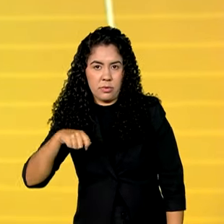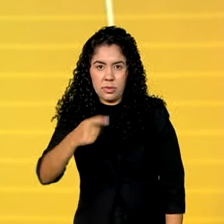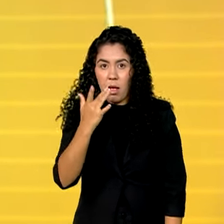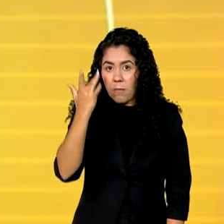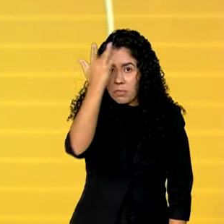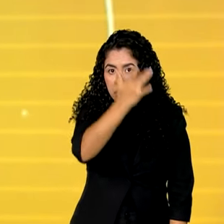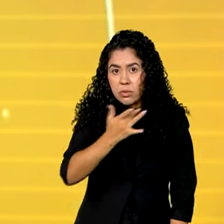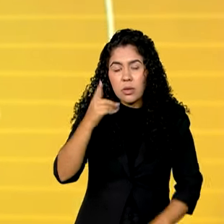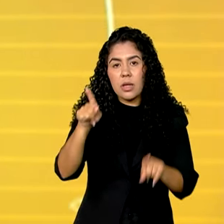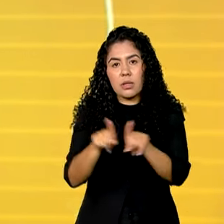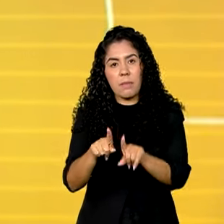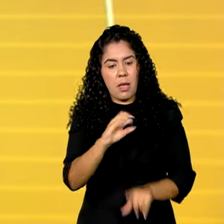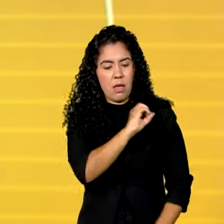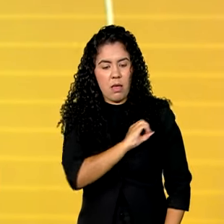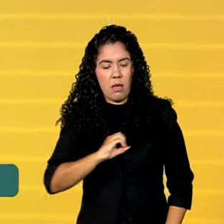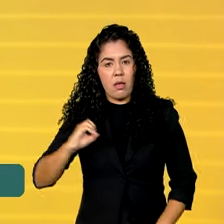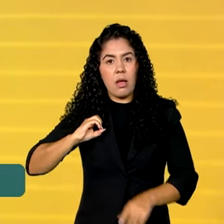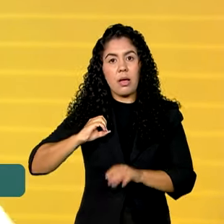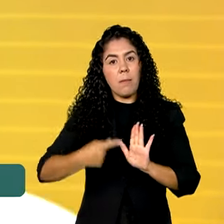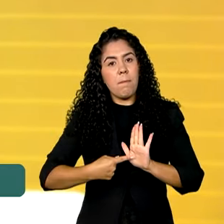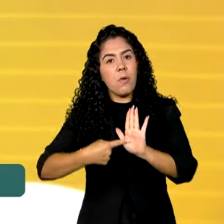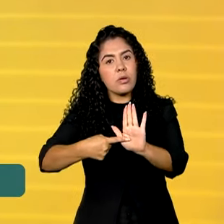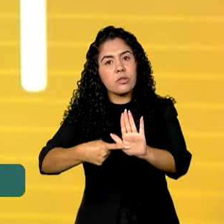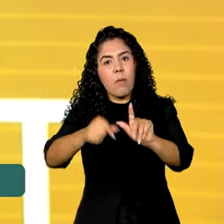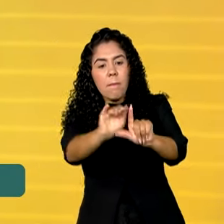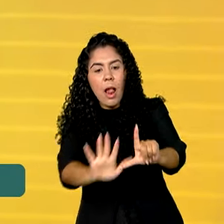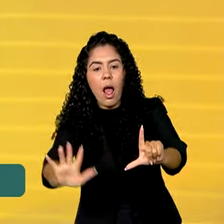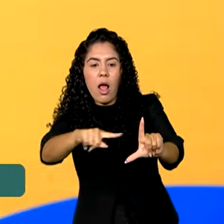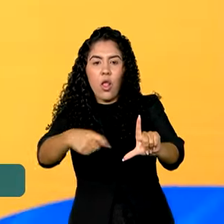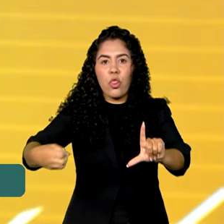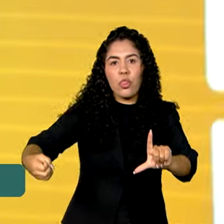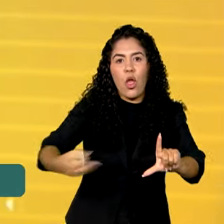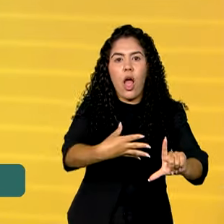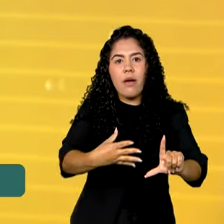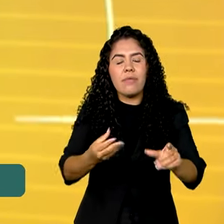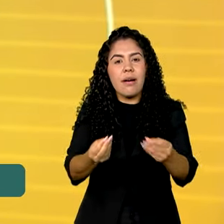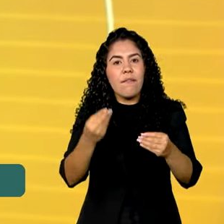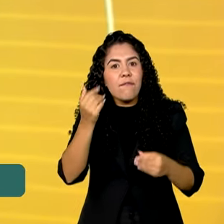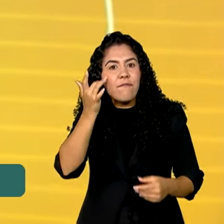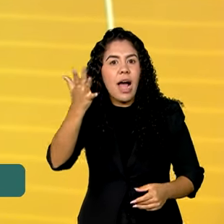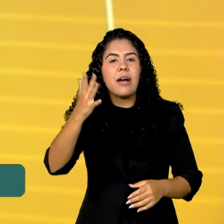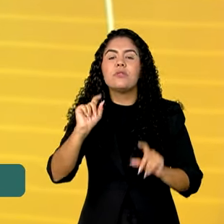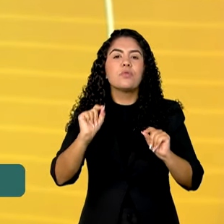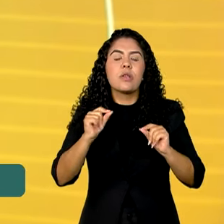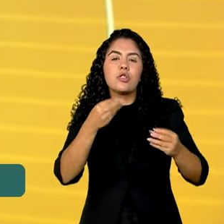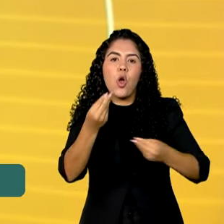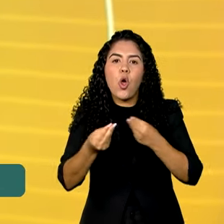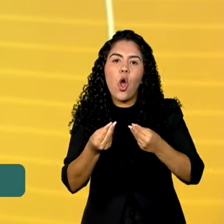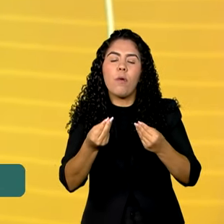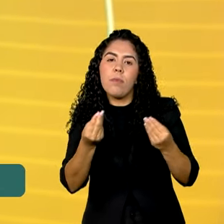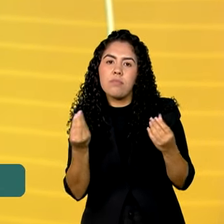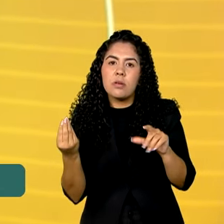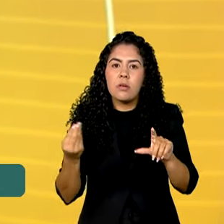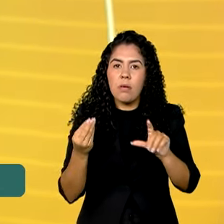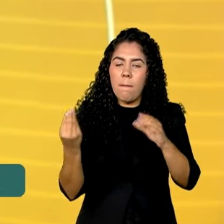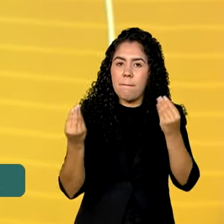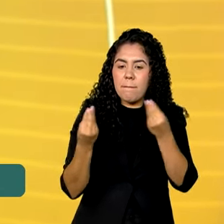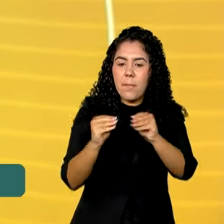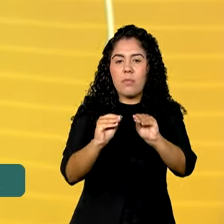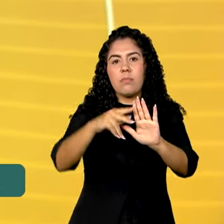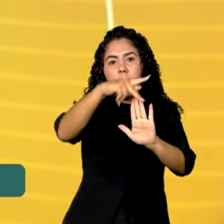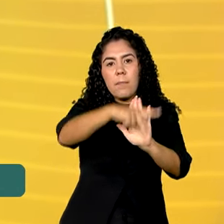Silva apresentar uma nova plataforma que Vai facilitar o processo para quem quer investir em projetos que promovem a